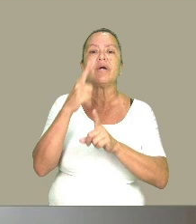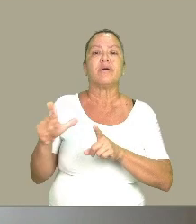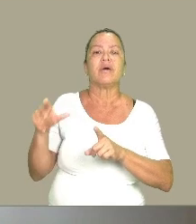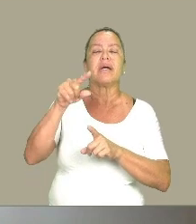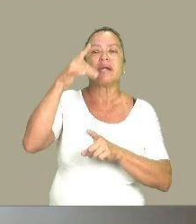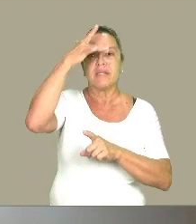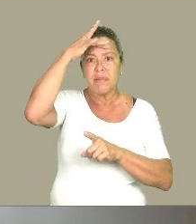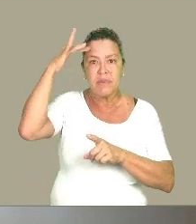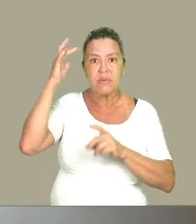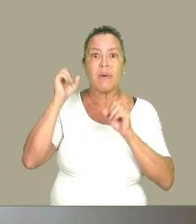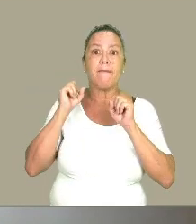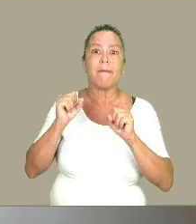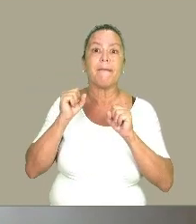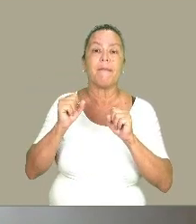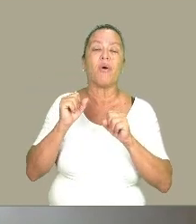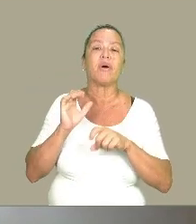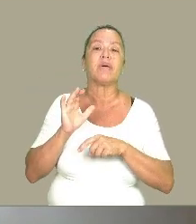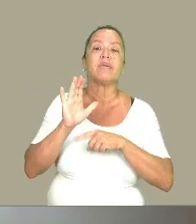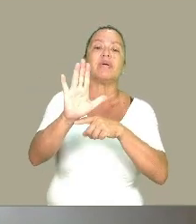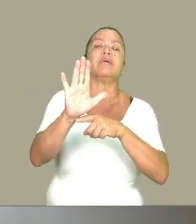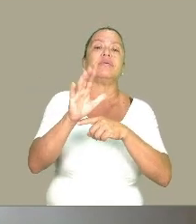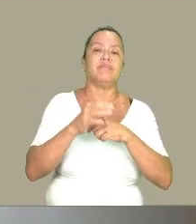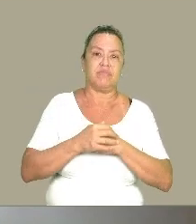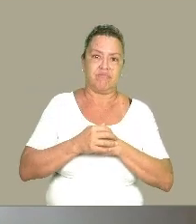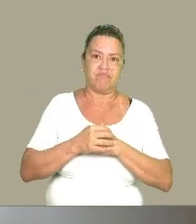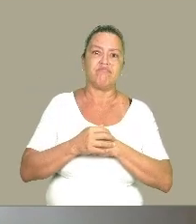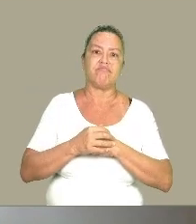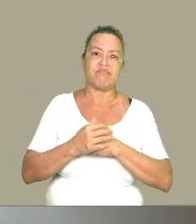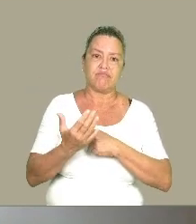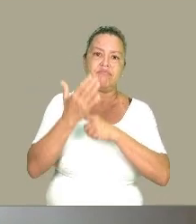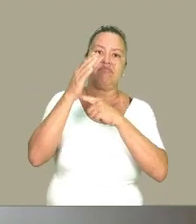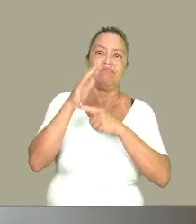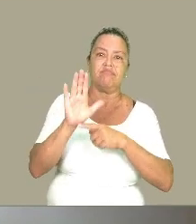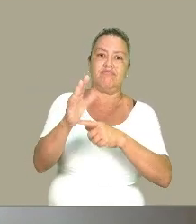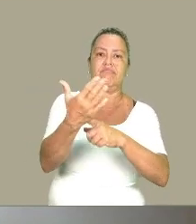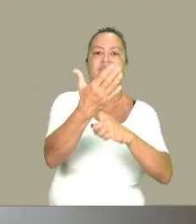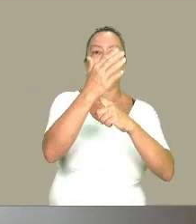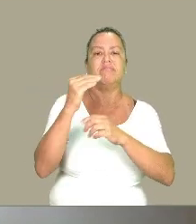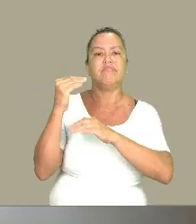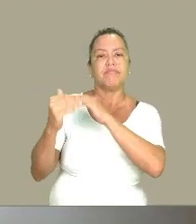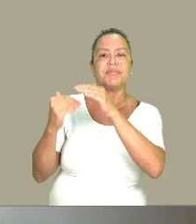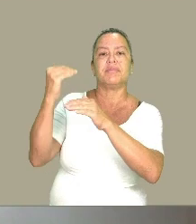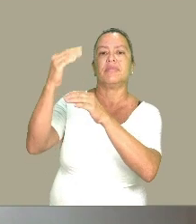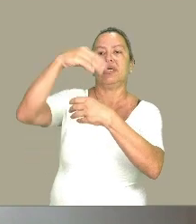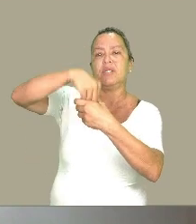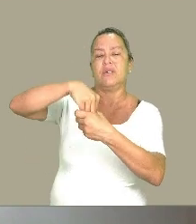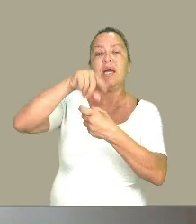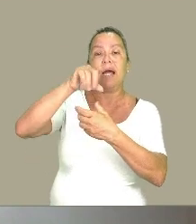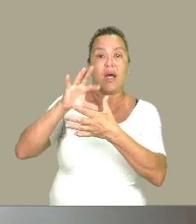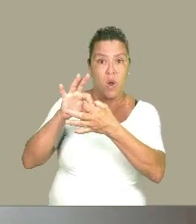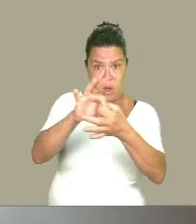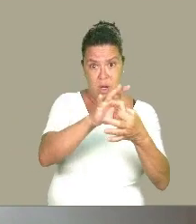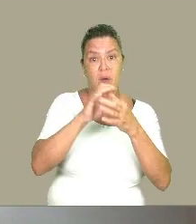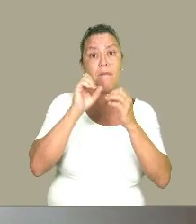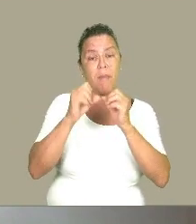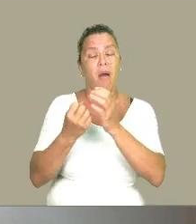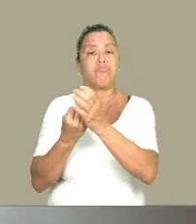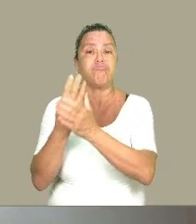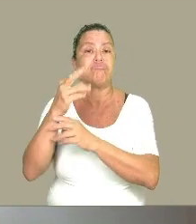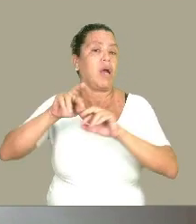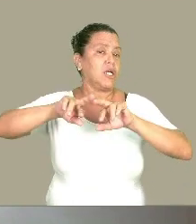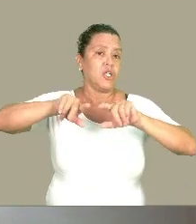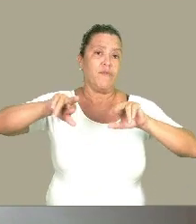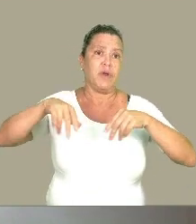pessoas possam se auxiliar mutuamente, possam crescer, né? Essa união ela pode surgir de